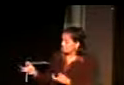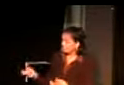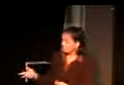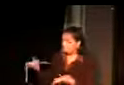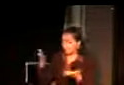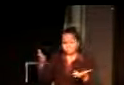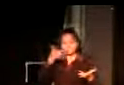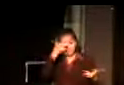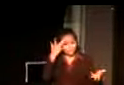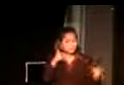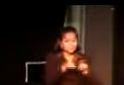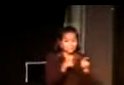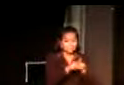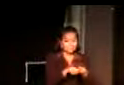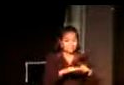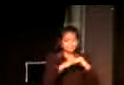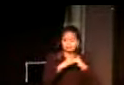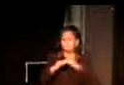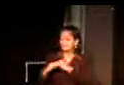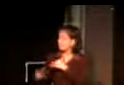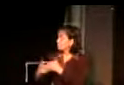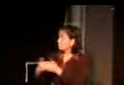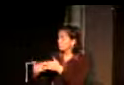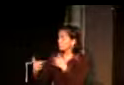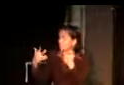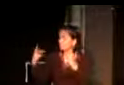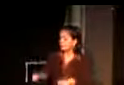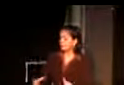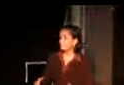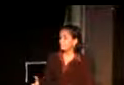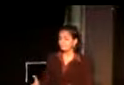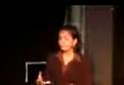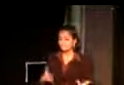de miséria delas em qualquer âmbito da vida